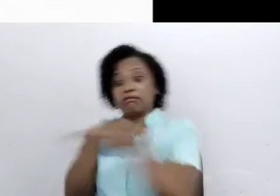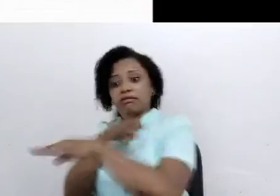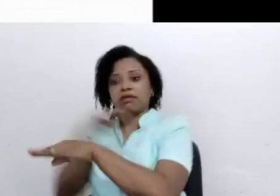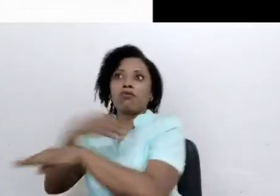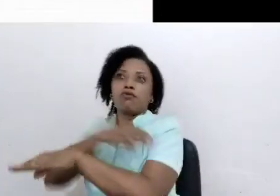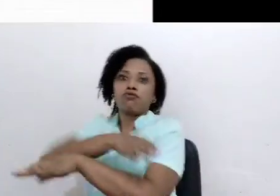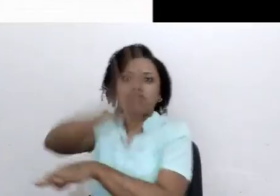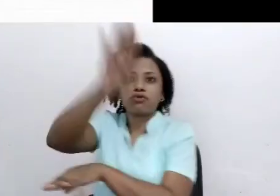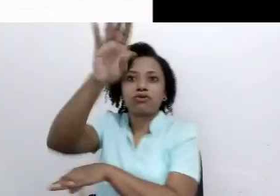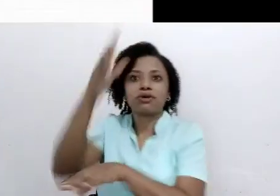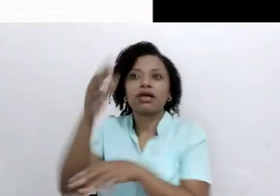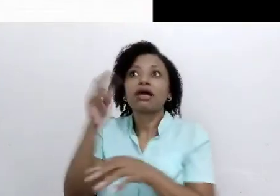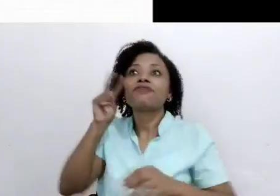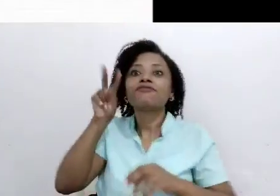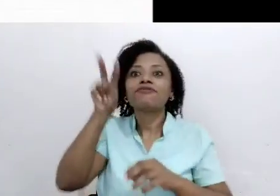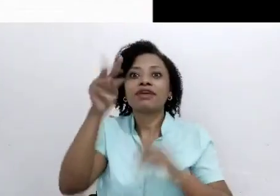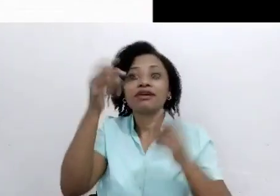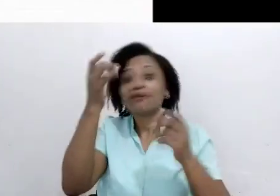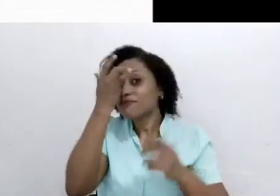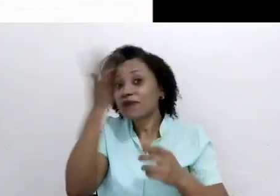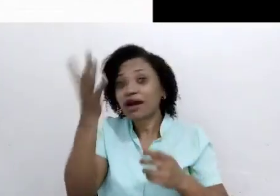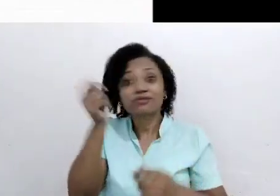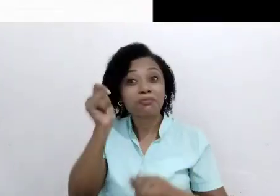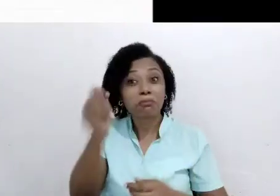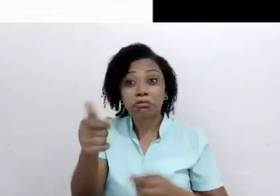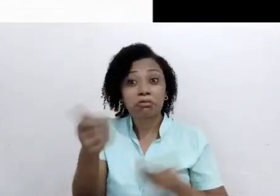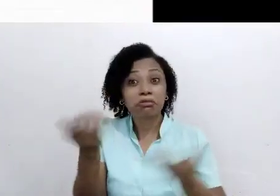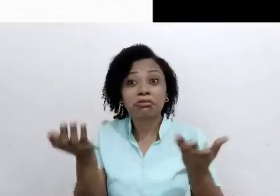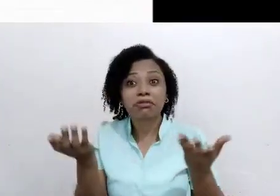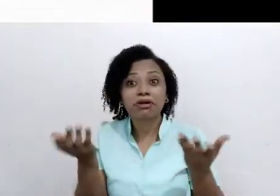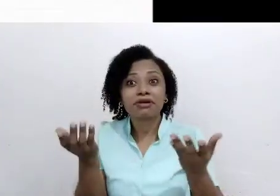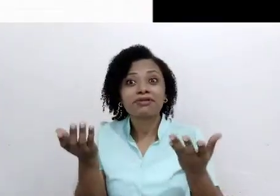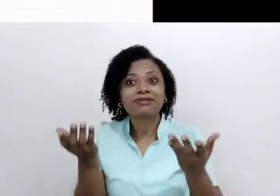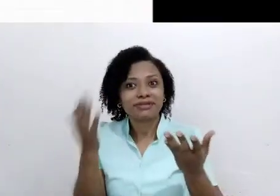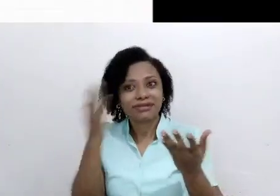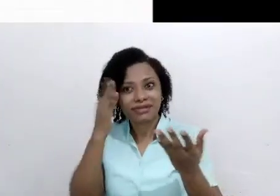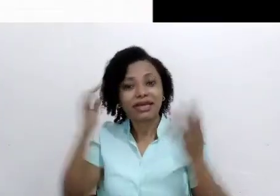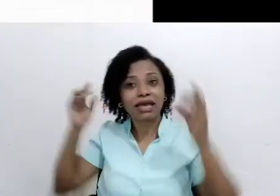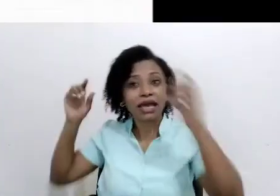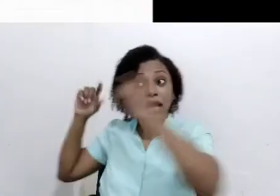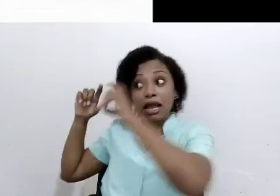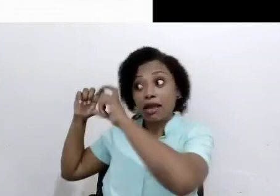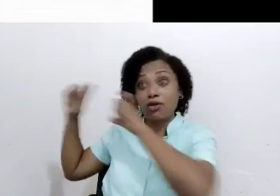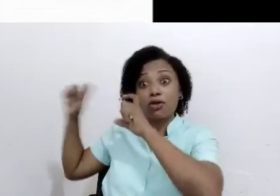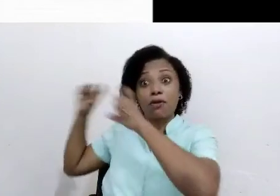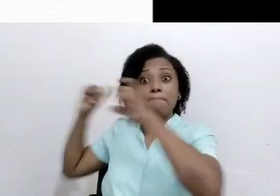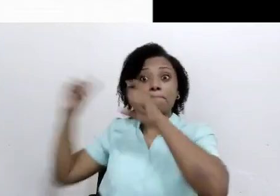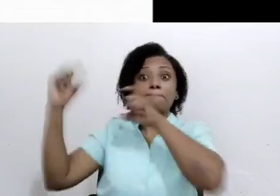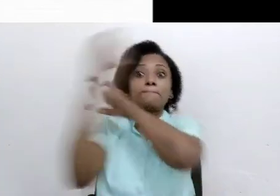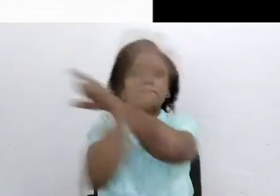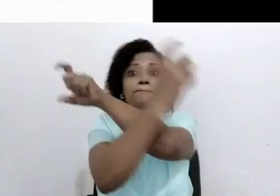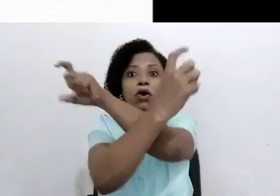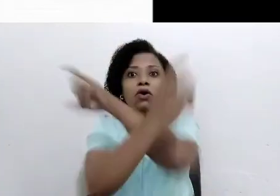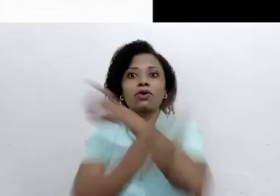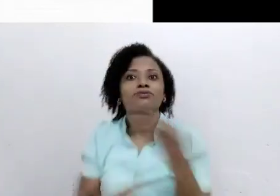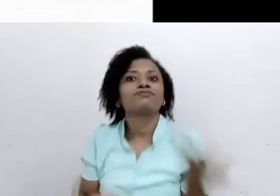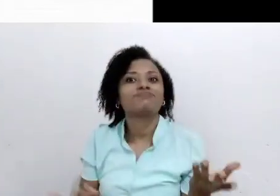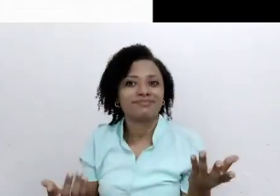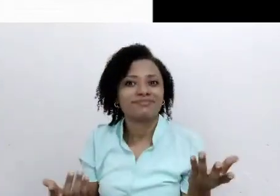para esse carro de bombeiro, carro de polícia ou ambulância, certo?